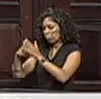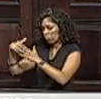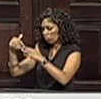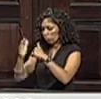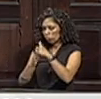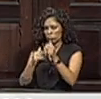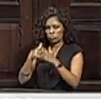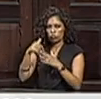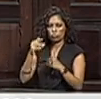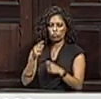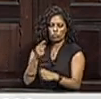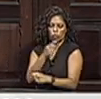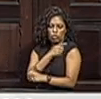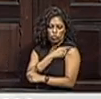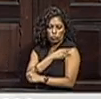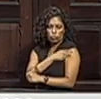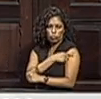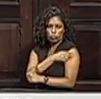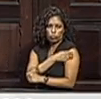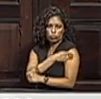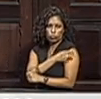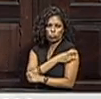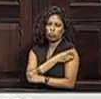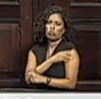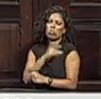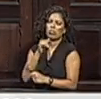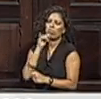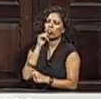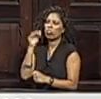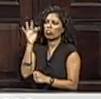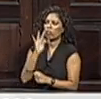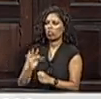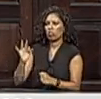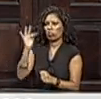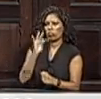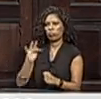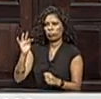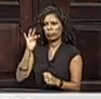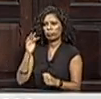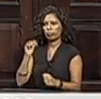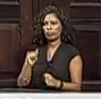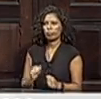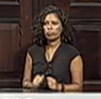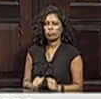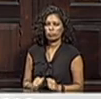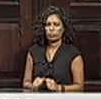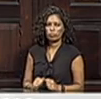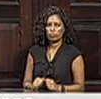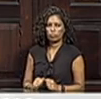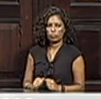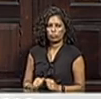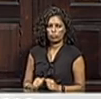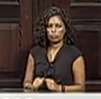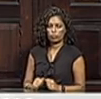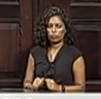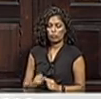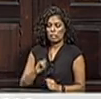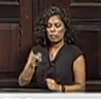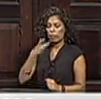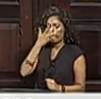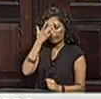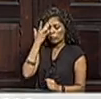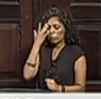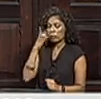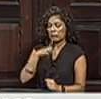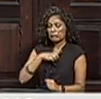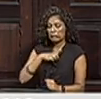salários mínimos e meio, para um profissional de nível médio, para um técnico, para alguém que tenha uma formação específica,